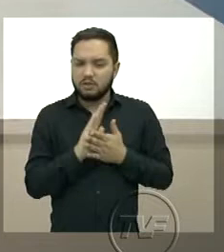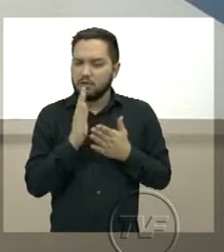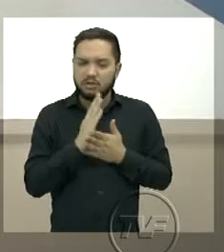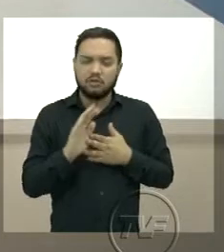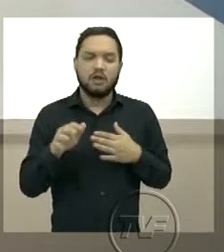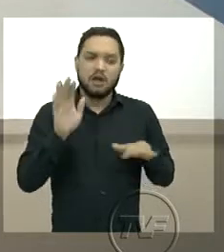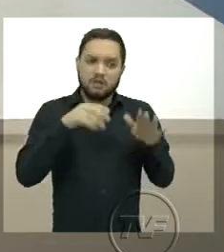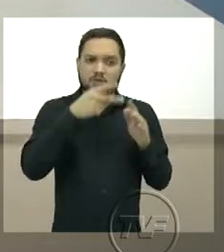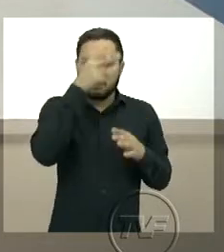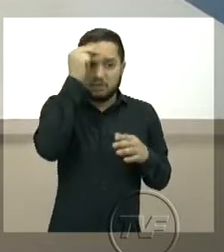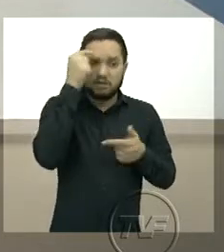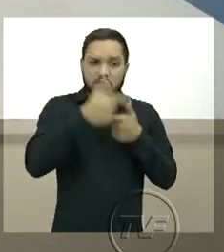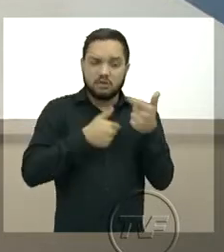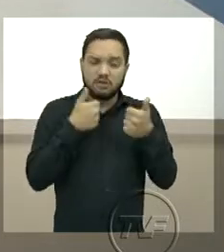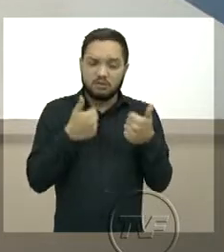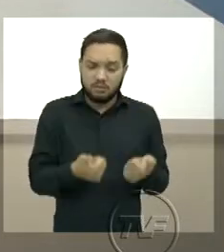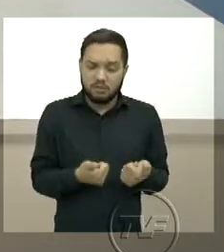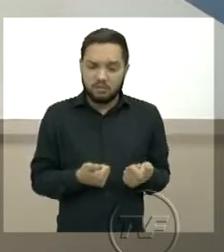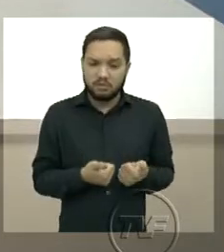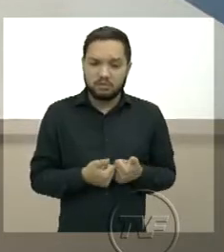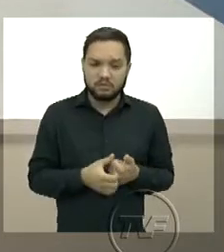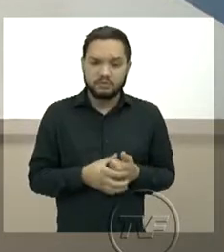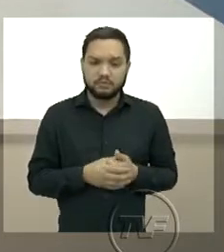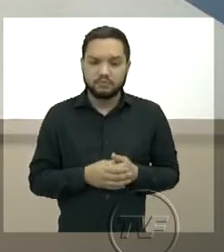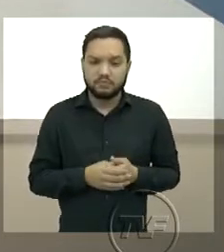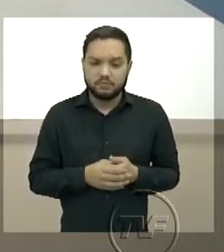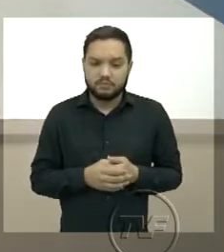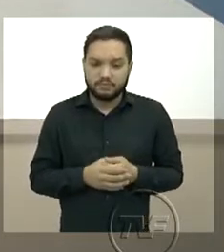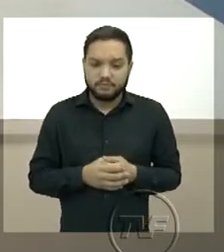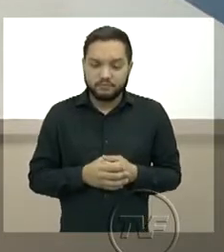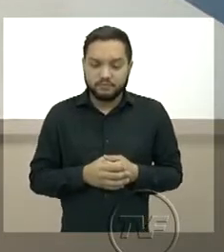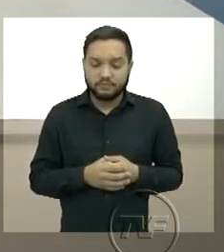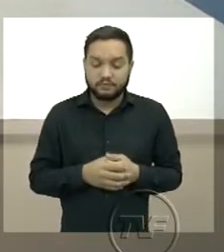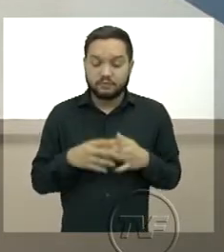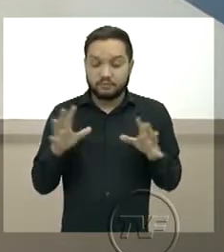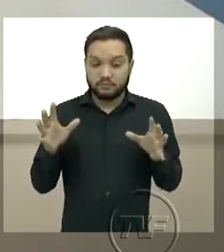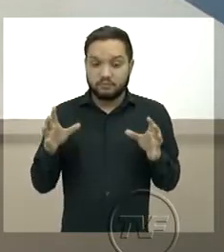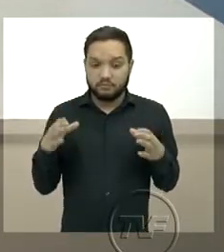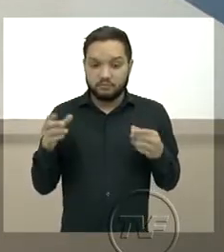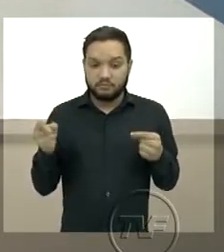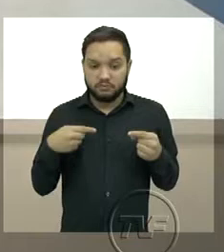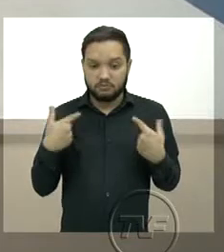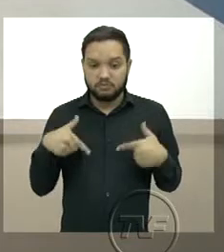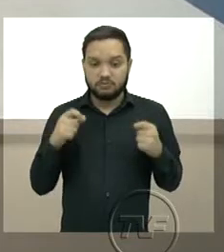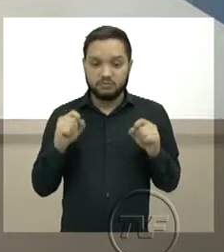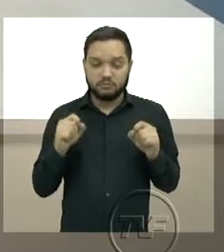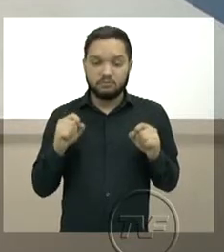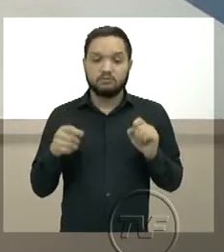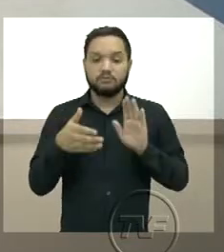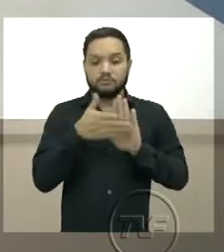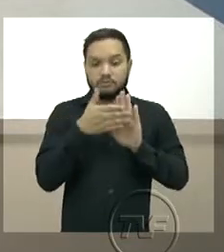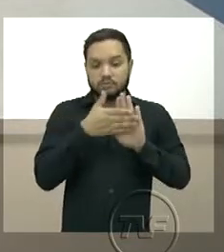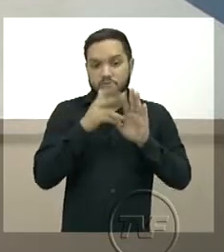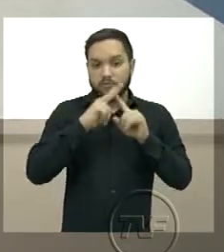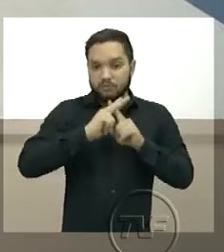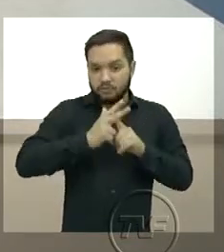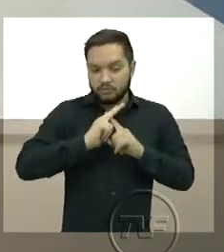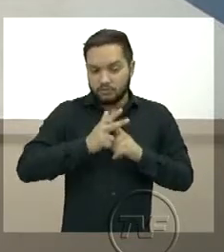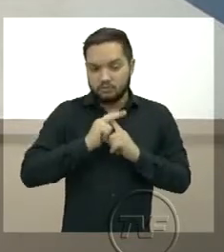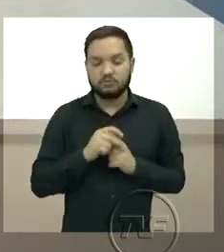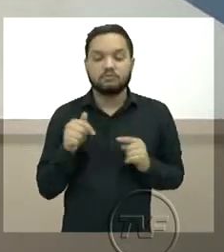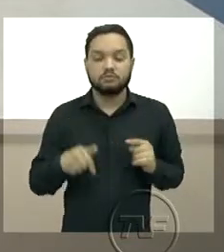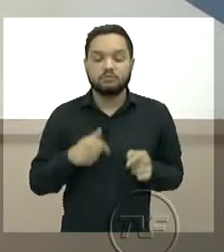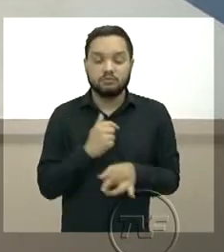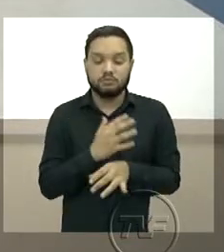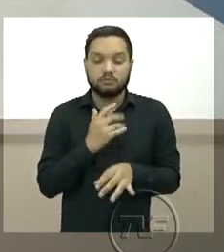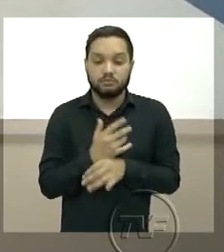também, às vezes, comete também lapsos, claro. E aí a oposição vai fazer, propor aquela correção. E a cidade de Fortaleza